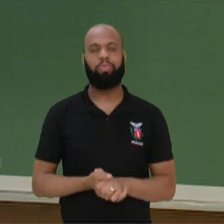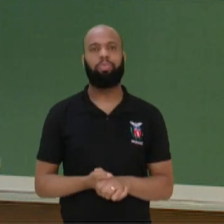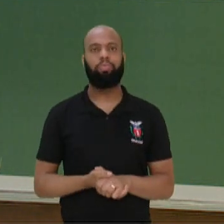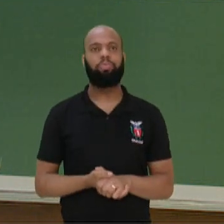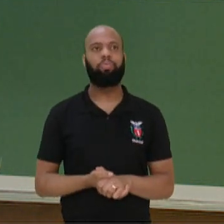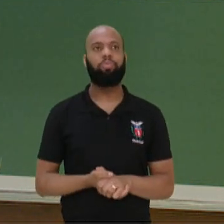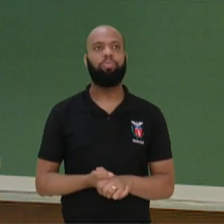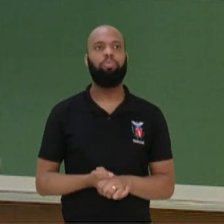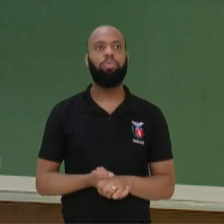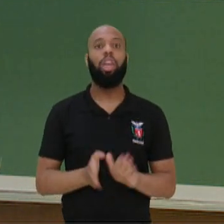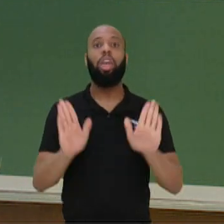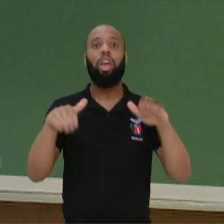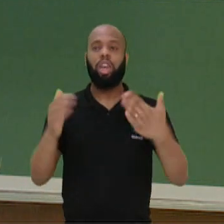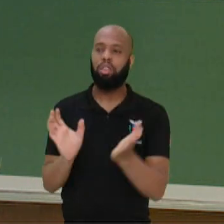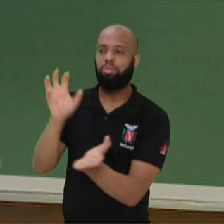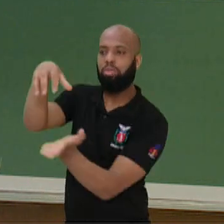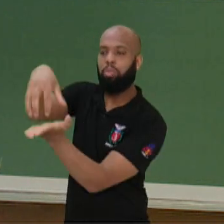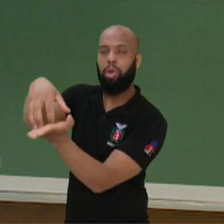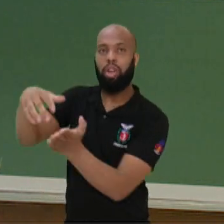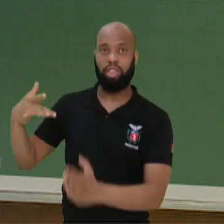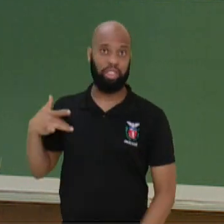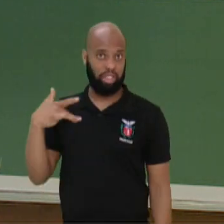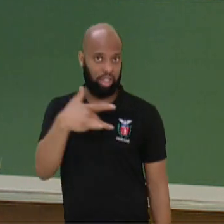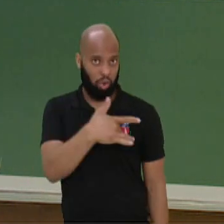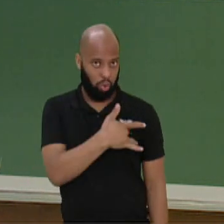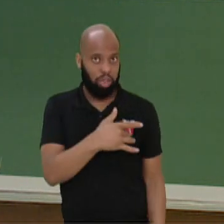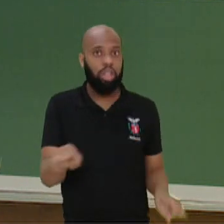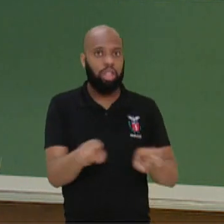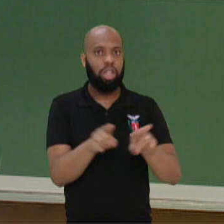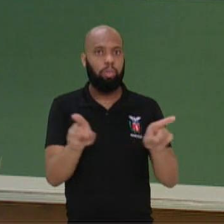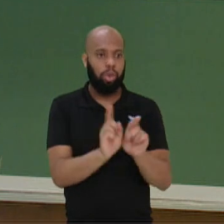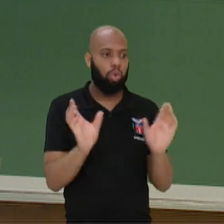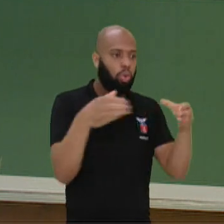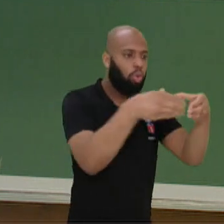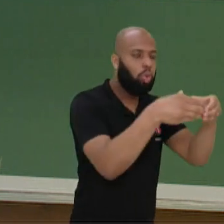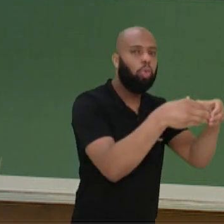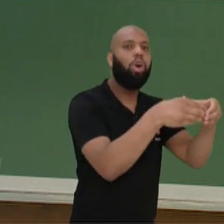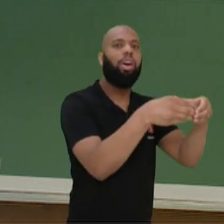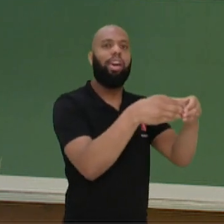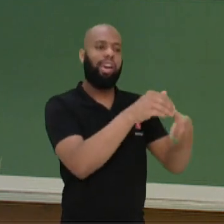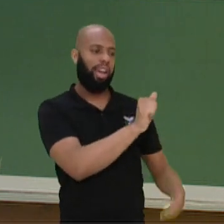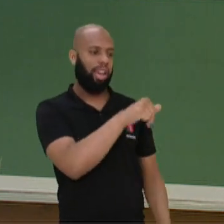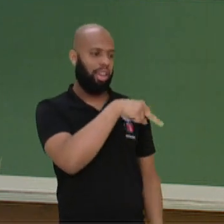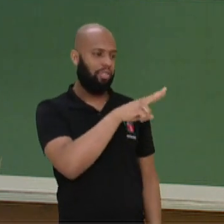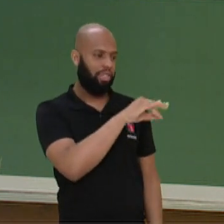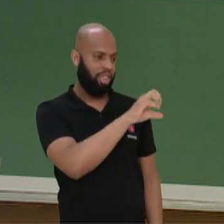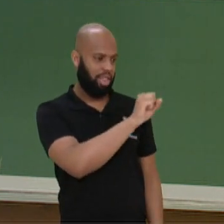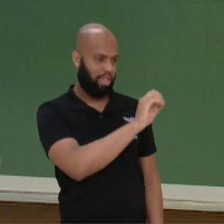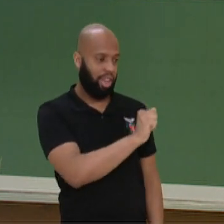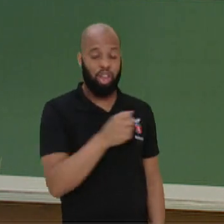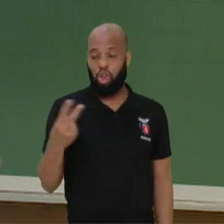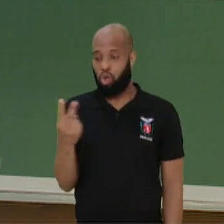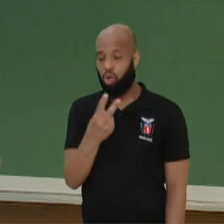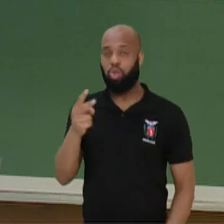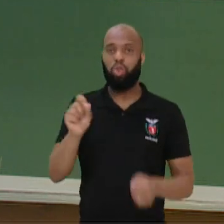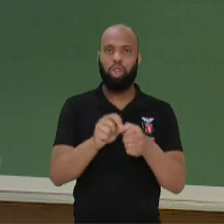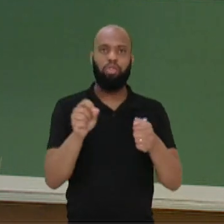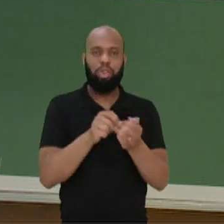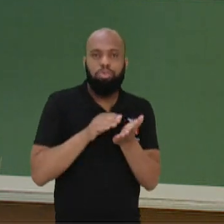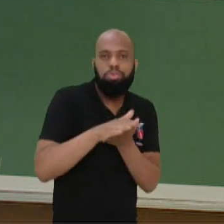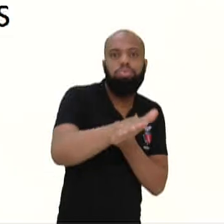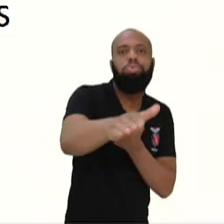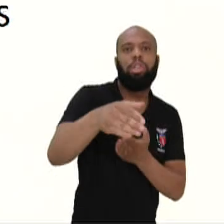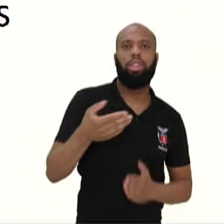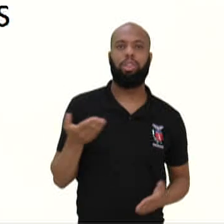Então, como eu falei, o Ministério da Saúde e a Agência Nacional de Vigilância Sanitária, a Anvisa, é que emitiram esse